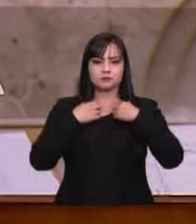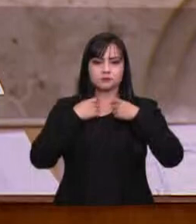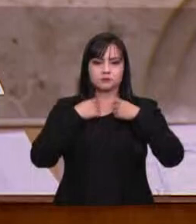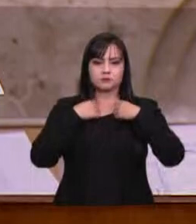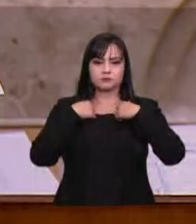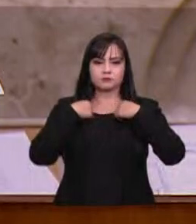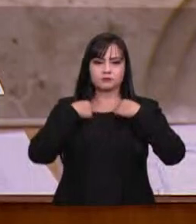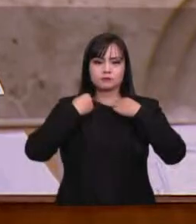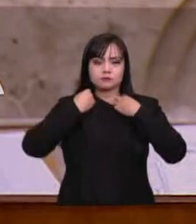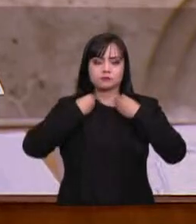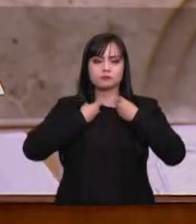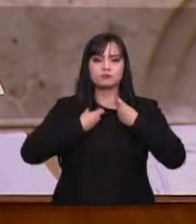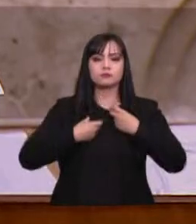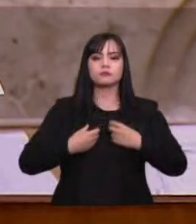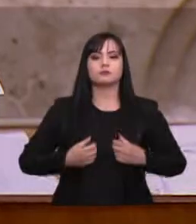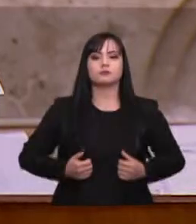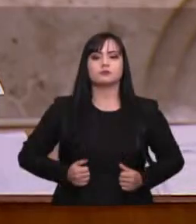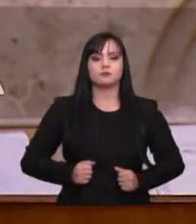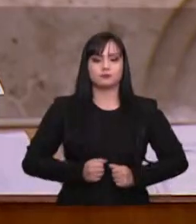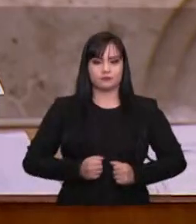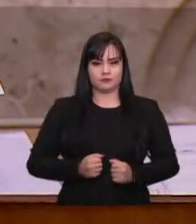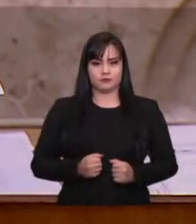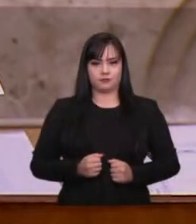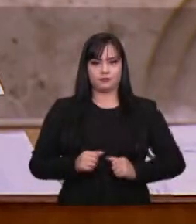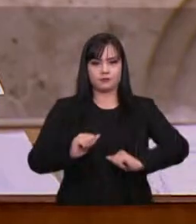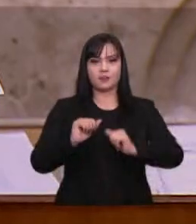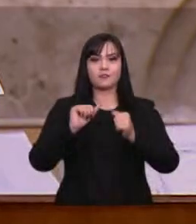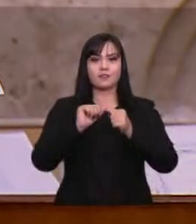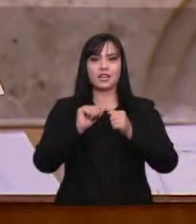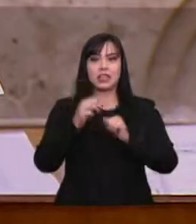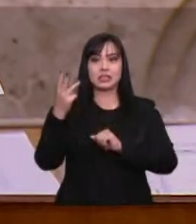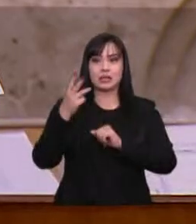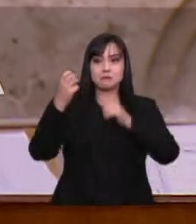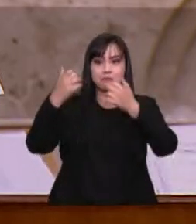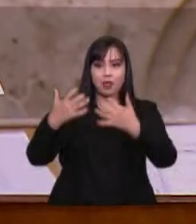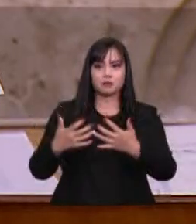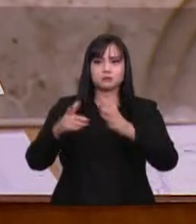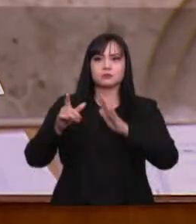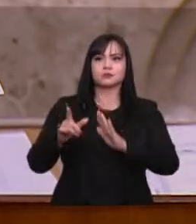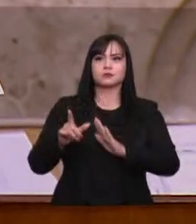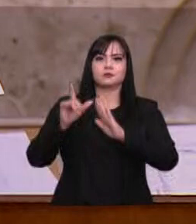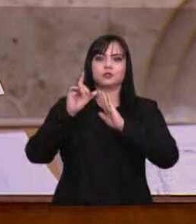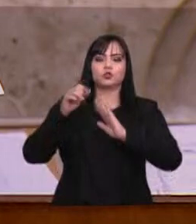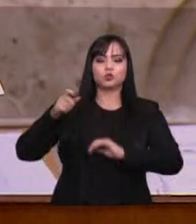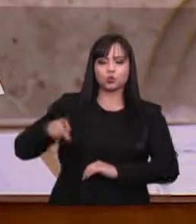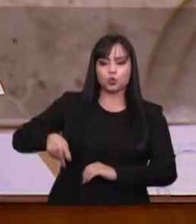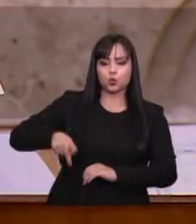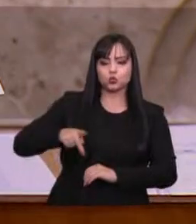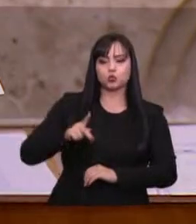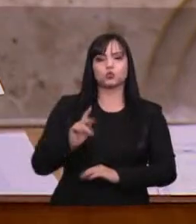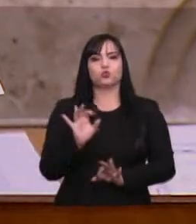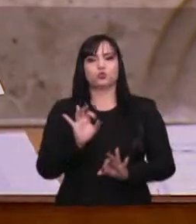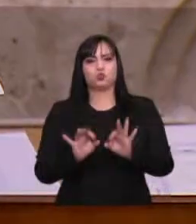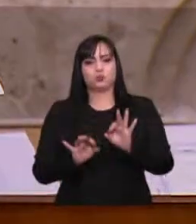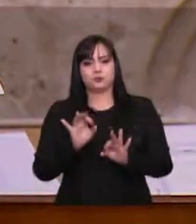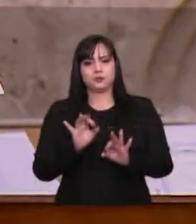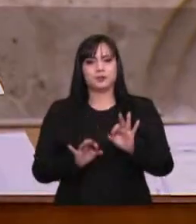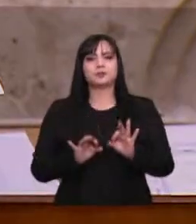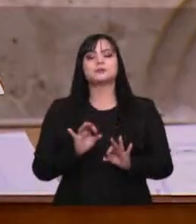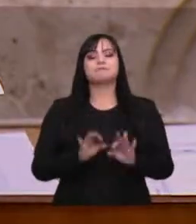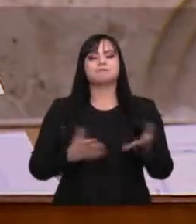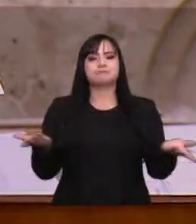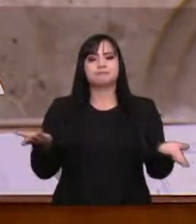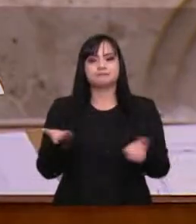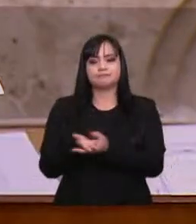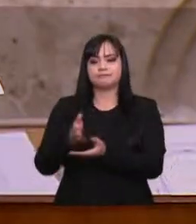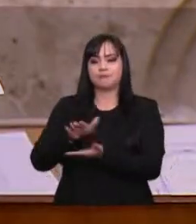farei três registros antes de darmos continuidade aos julgamentos dos